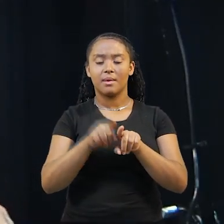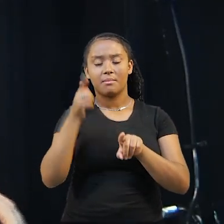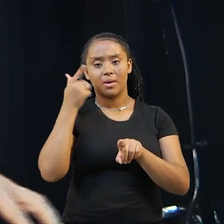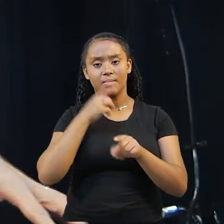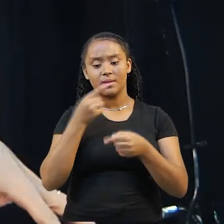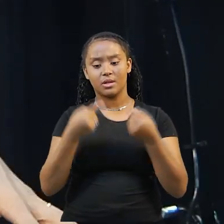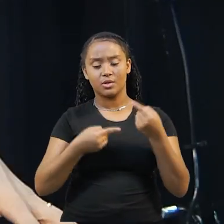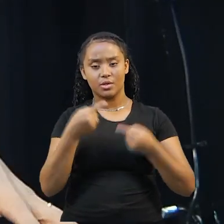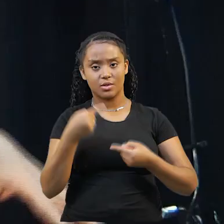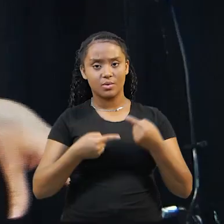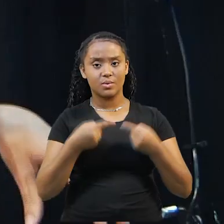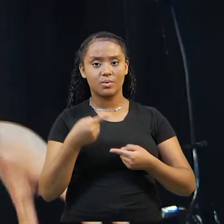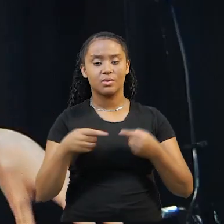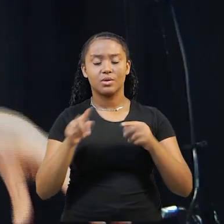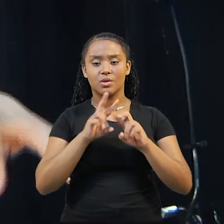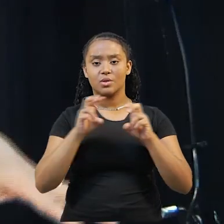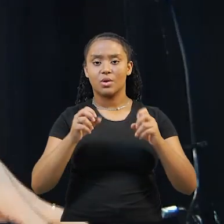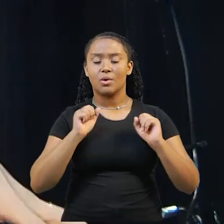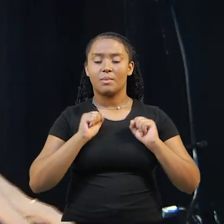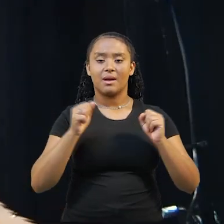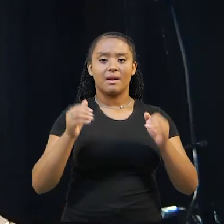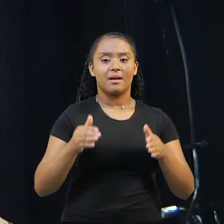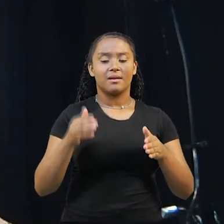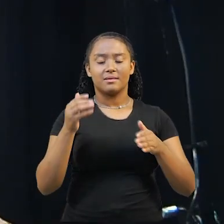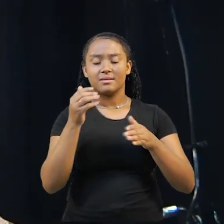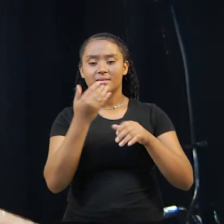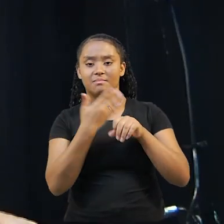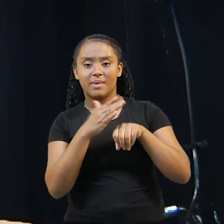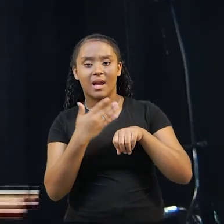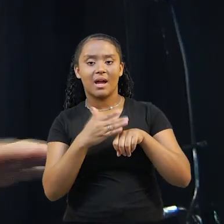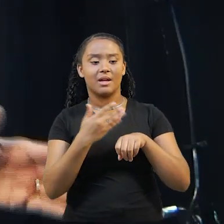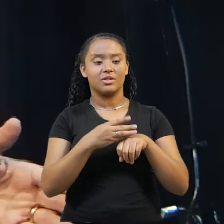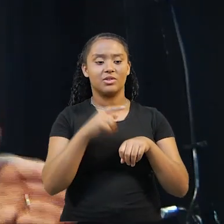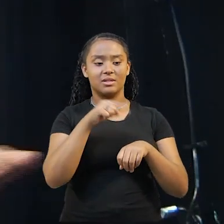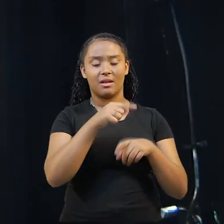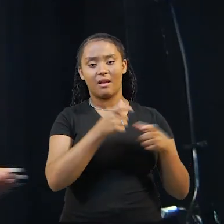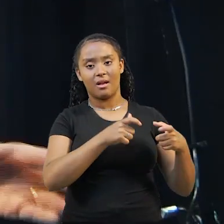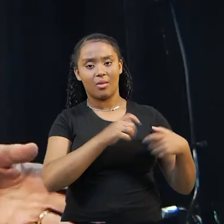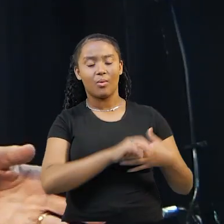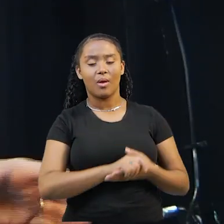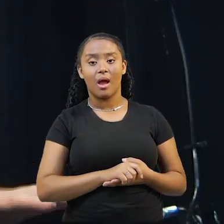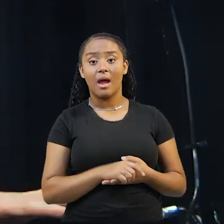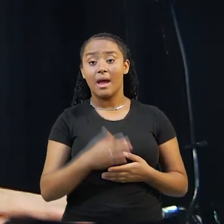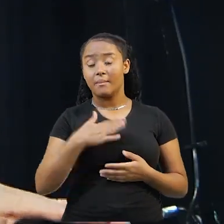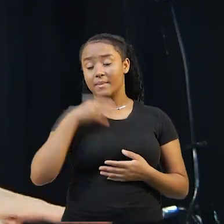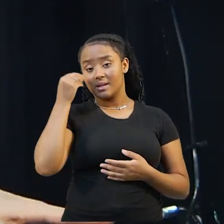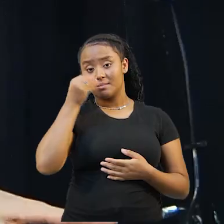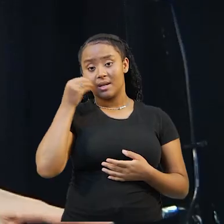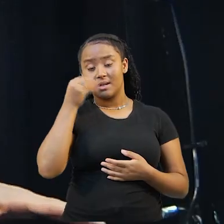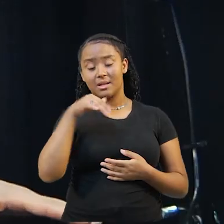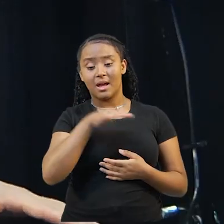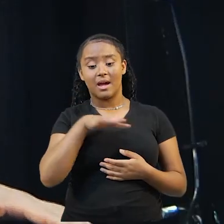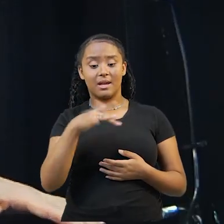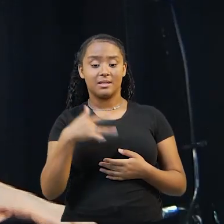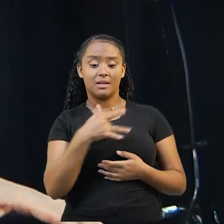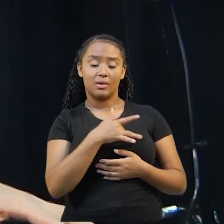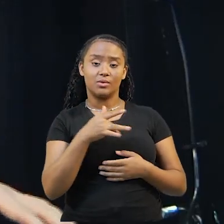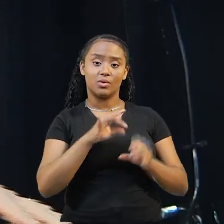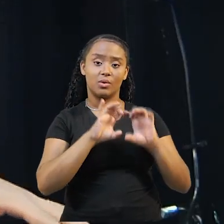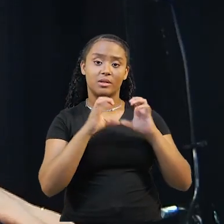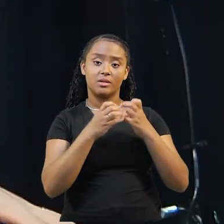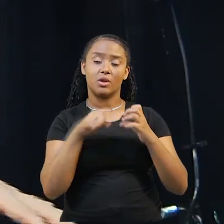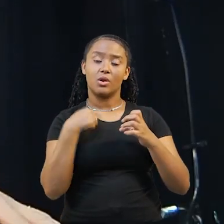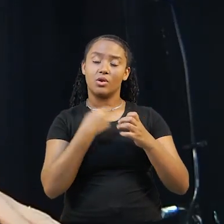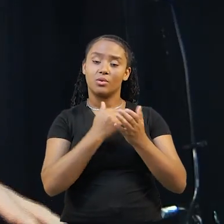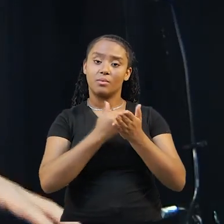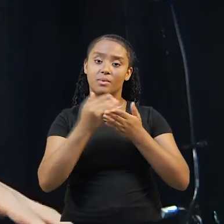de fato, discutir as ações, como seria o modelo. E aí, pela minha experiência na área de saúde coletiva, né, a gente começou